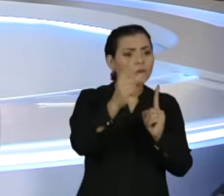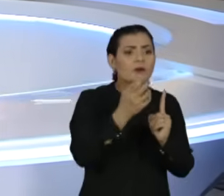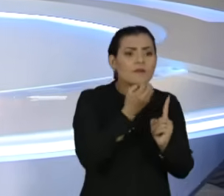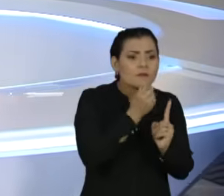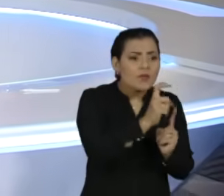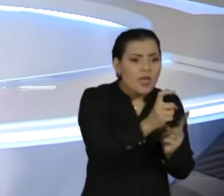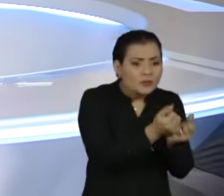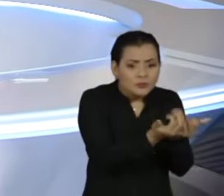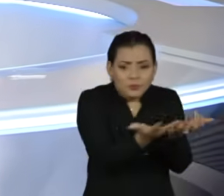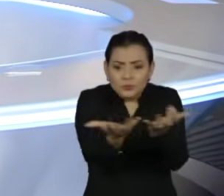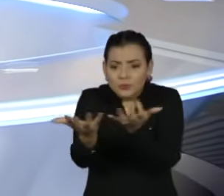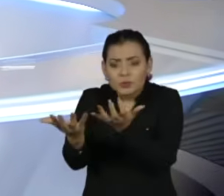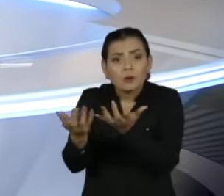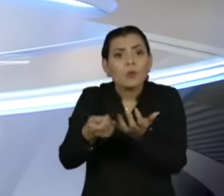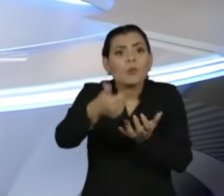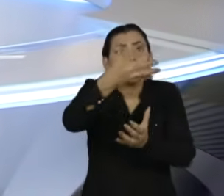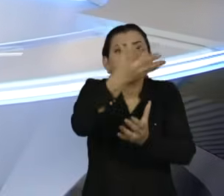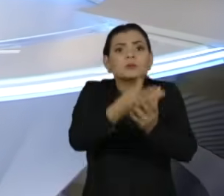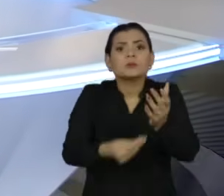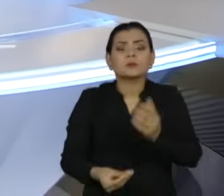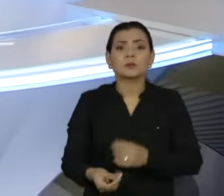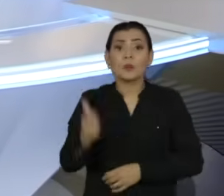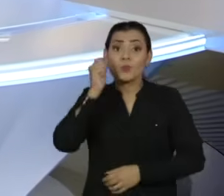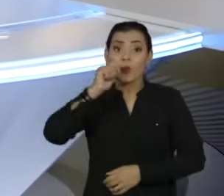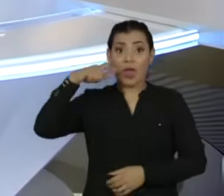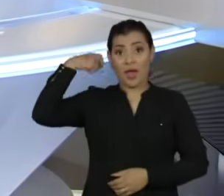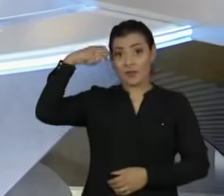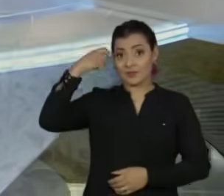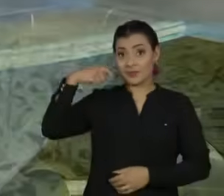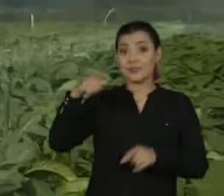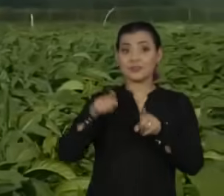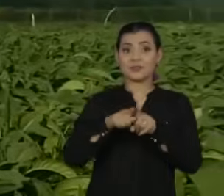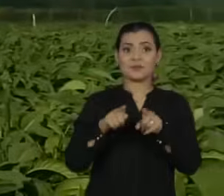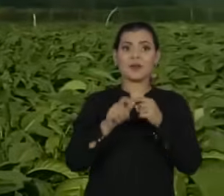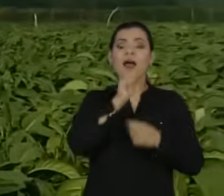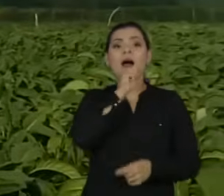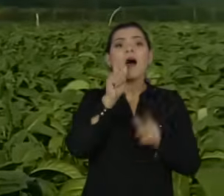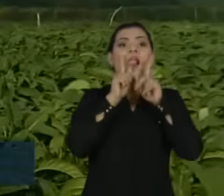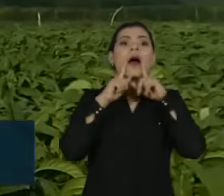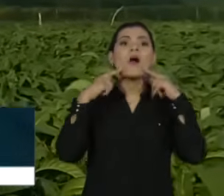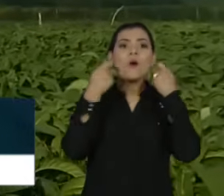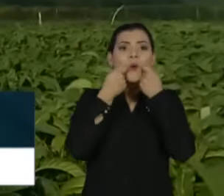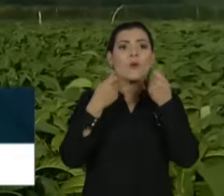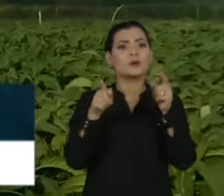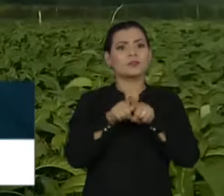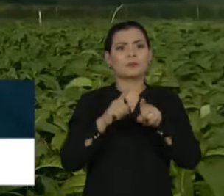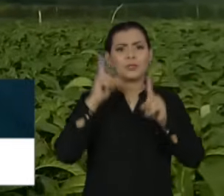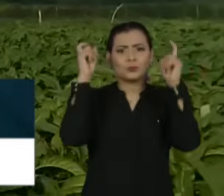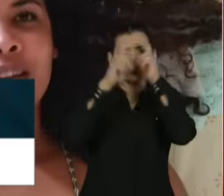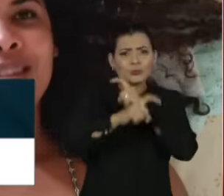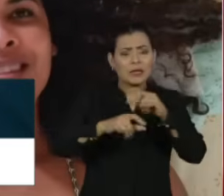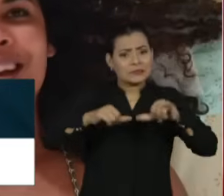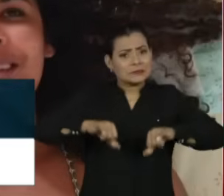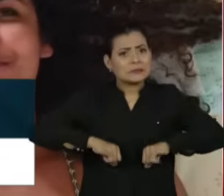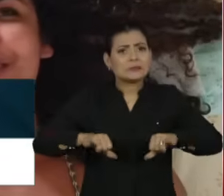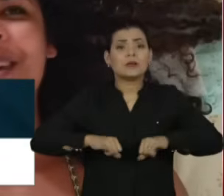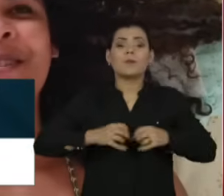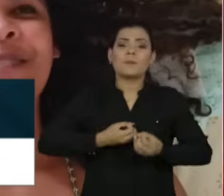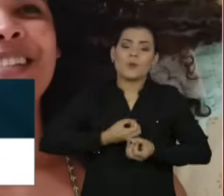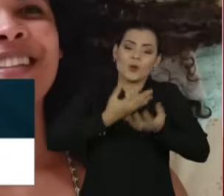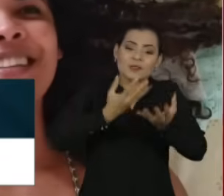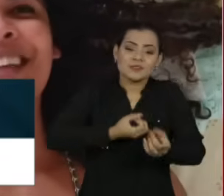Amazônia. E a história da jovem atriz do Agreste Alagoano que enfrenta as dificuldades da pandemia com poesia